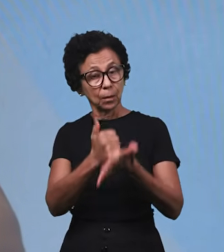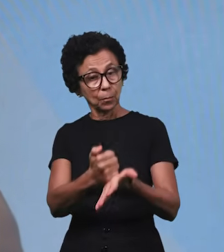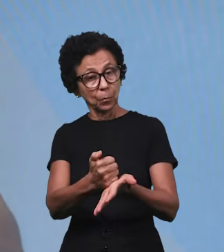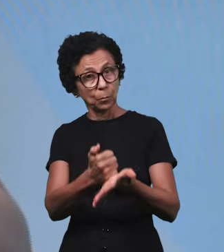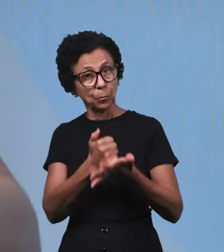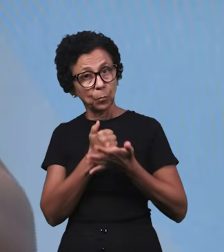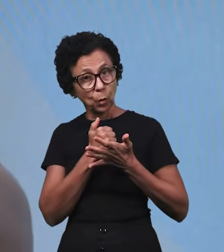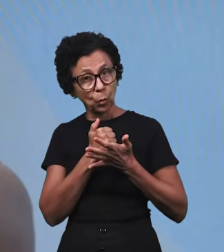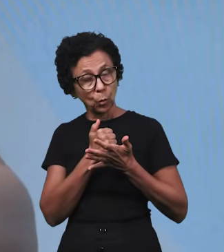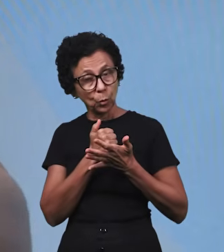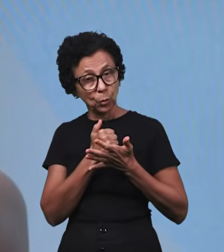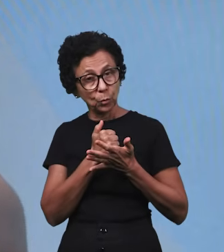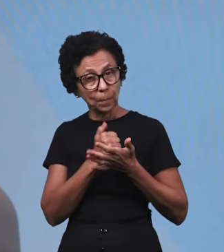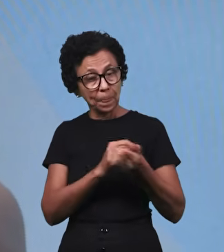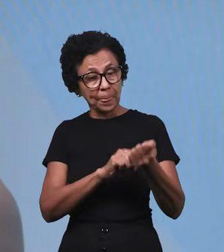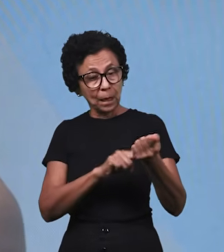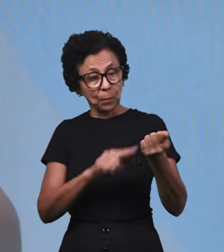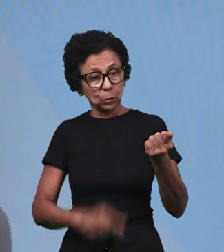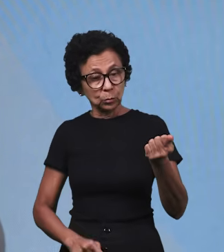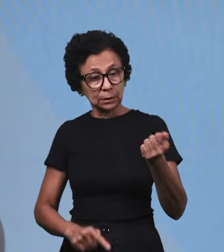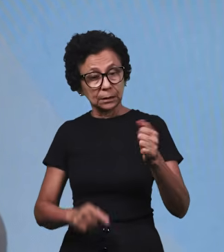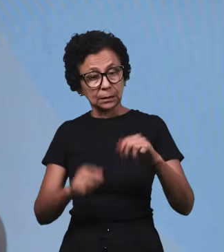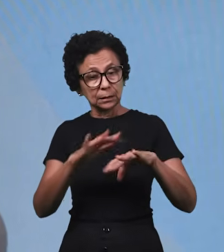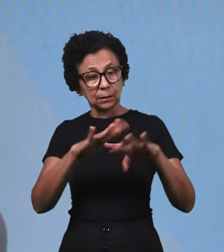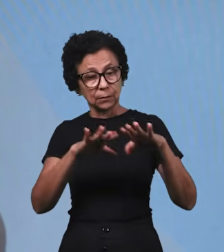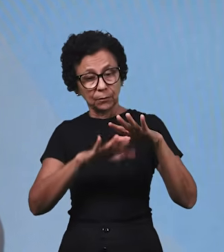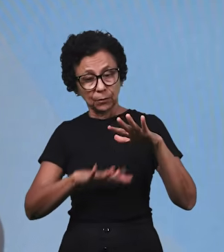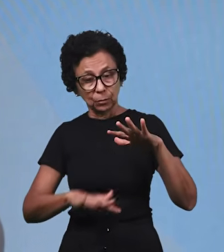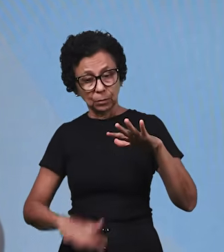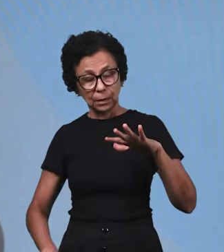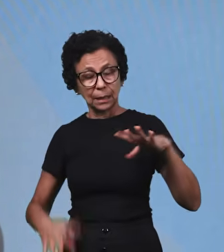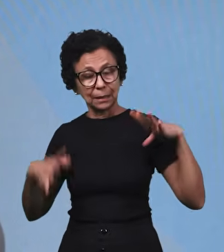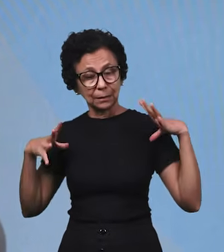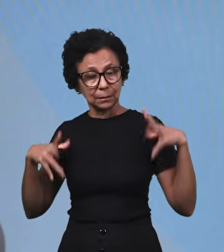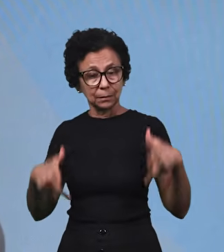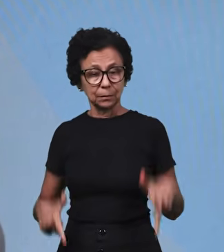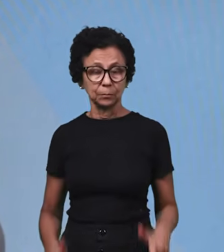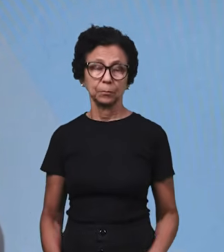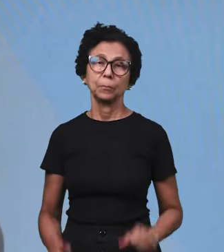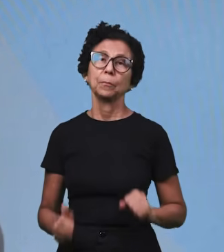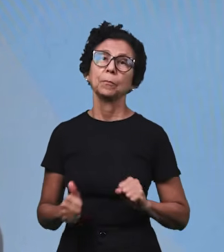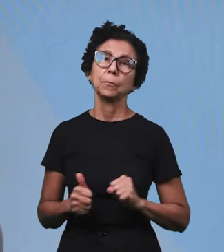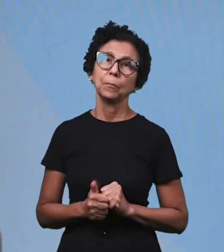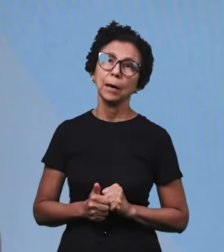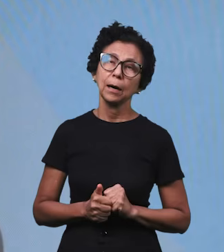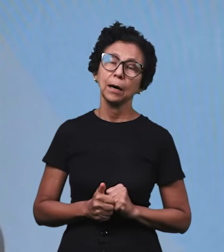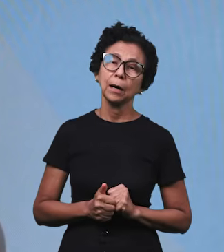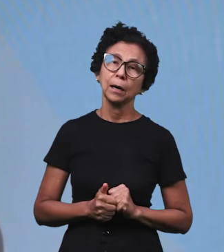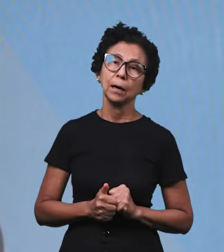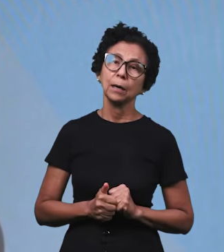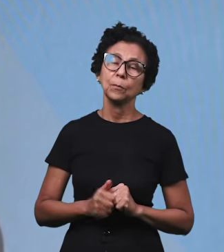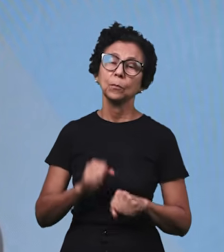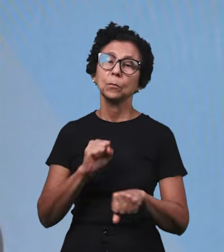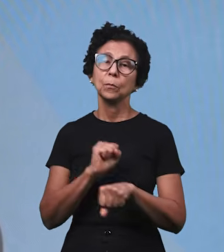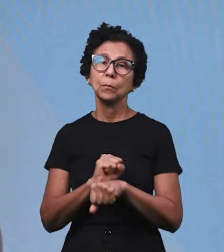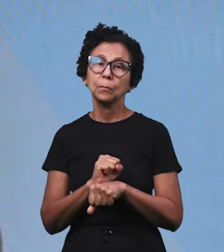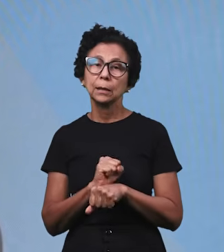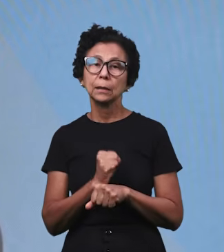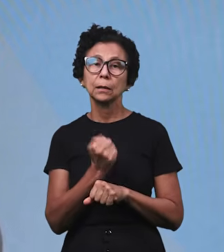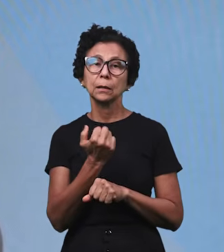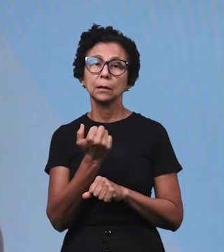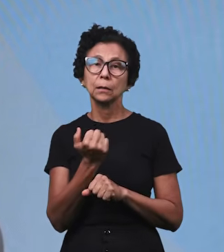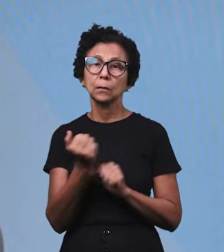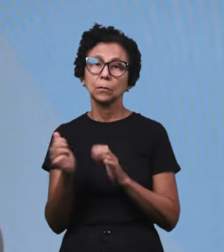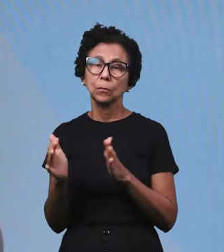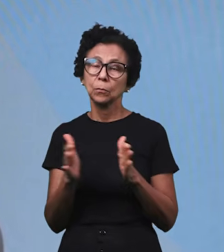suporte para eu limpar o sangue até esperar, por exemplo, uma nova etapa. né? Que é uma etapa definitiva em que eu